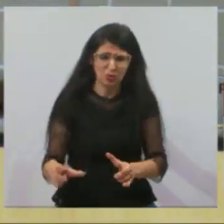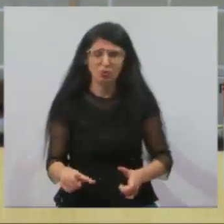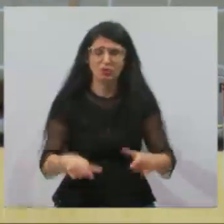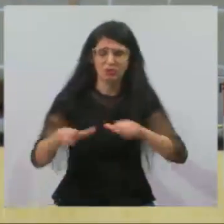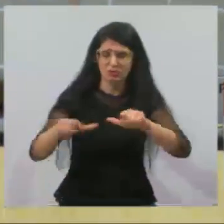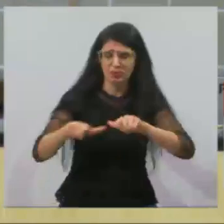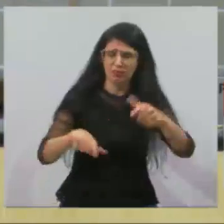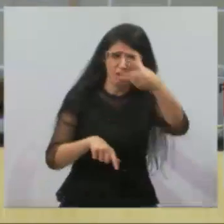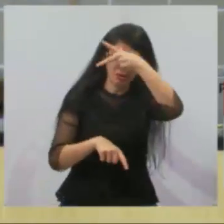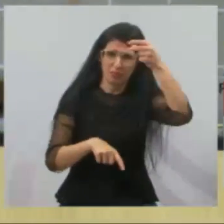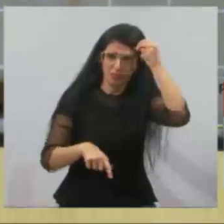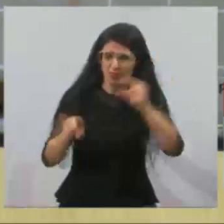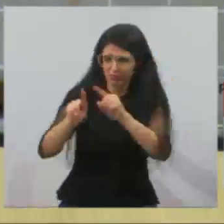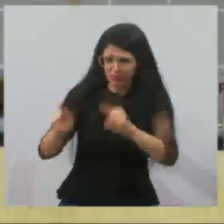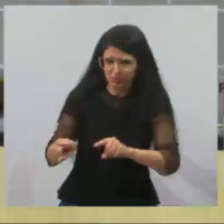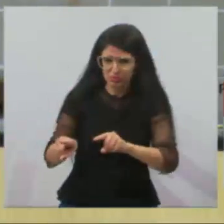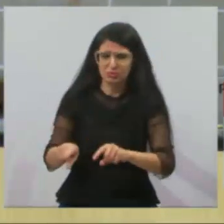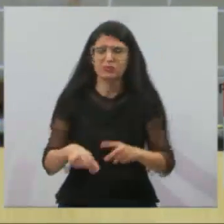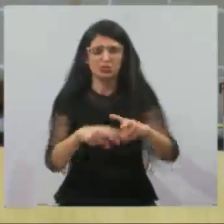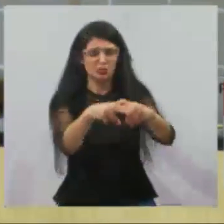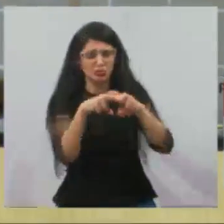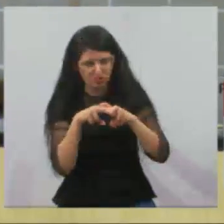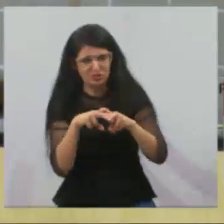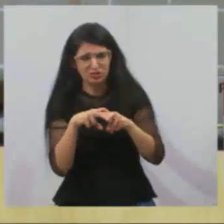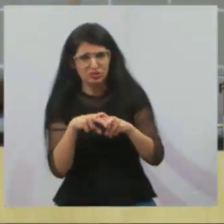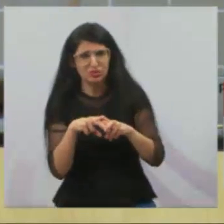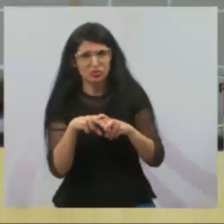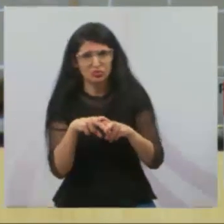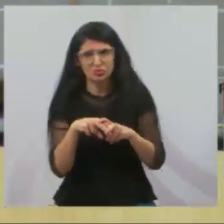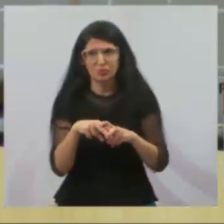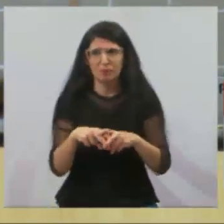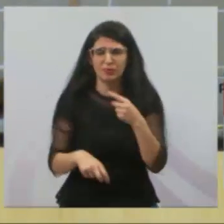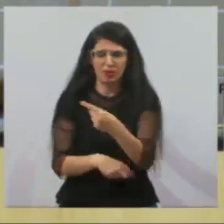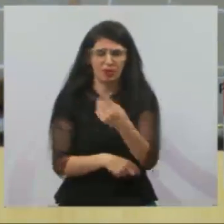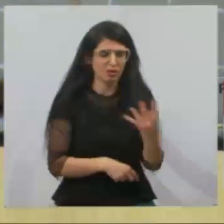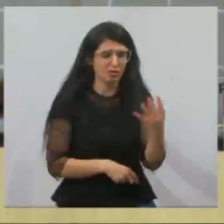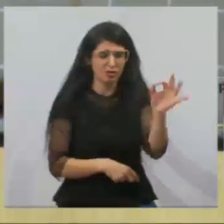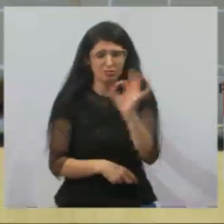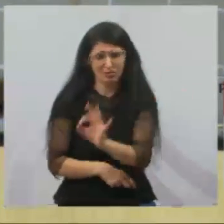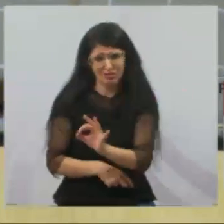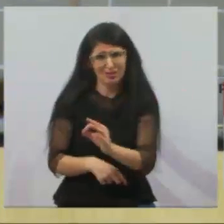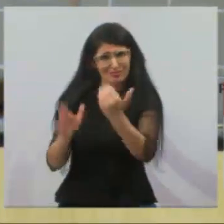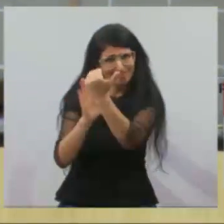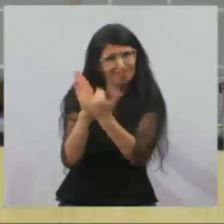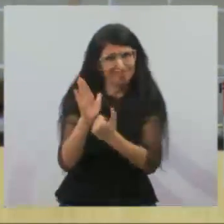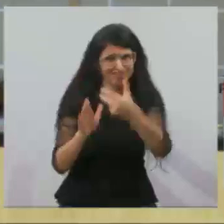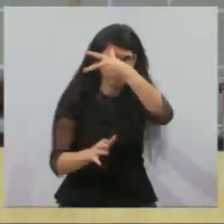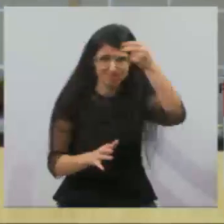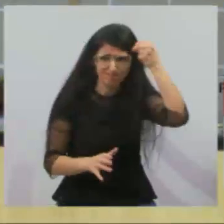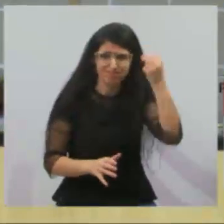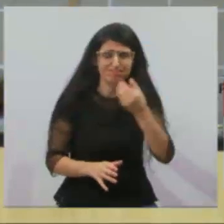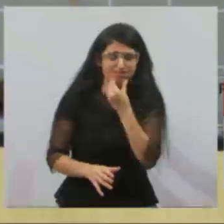público, estamos à disposição, tá bom? Eu sou favorável ao projeto.